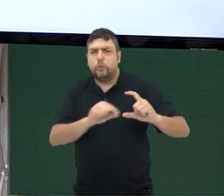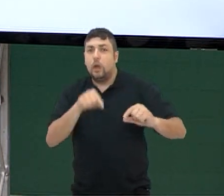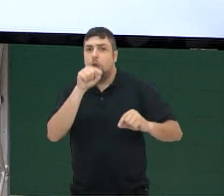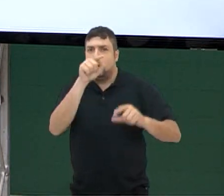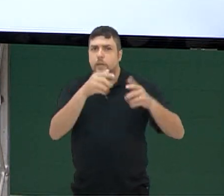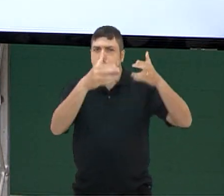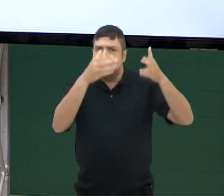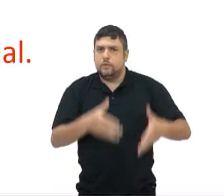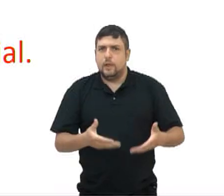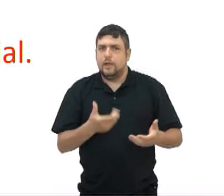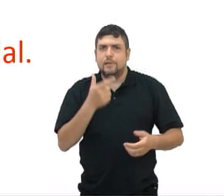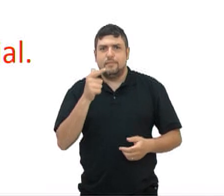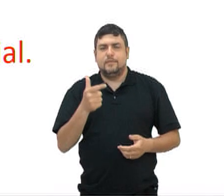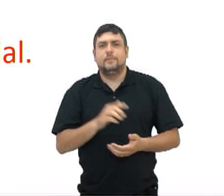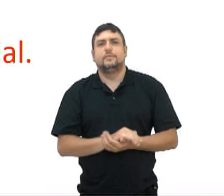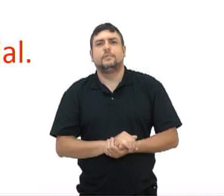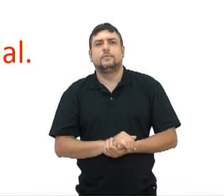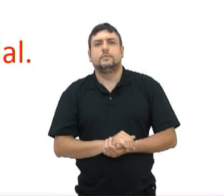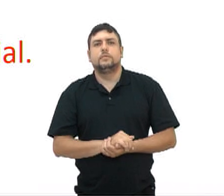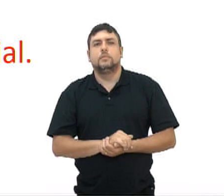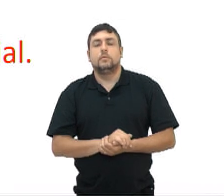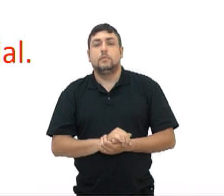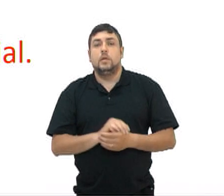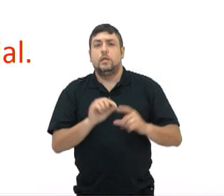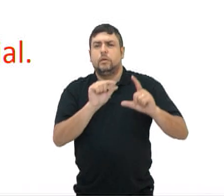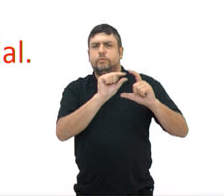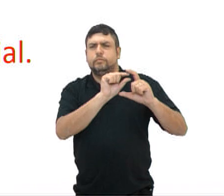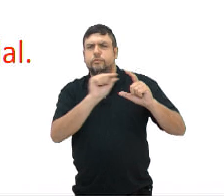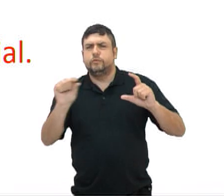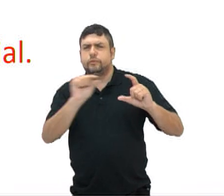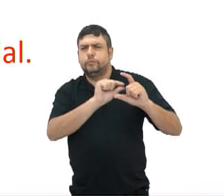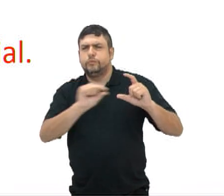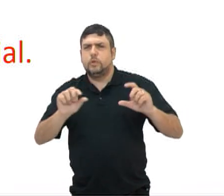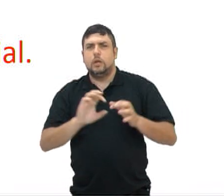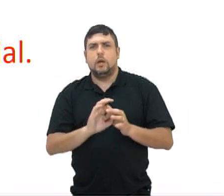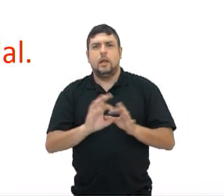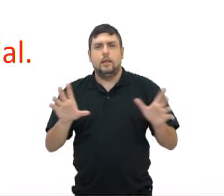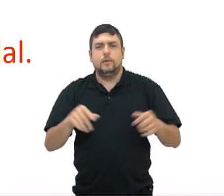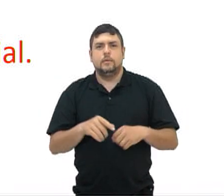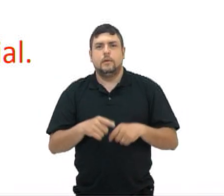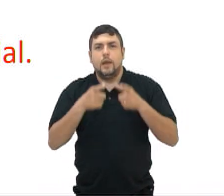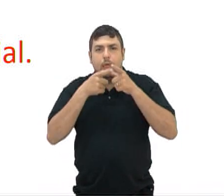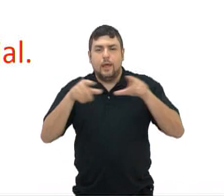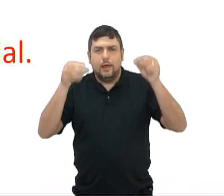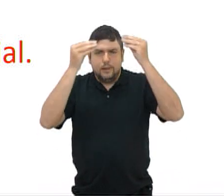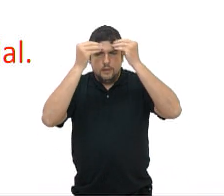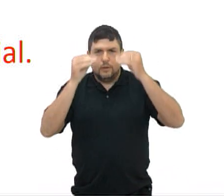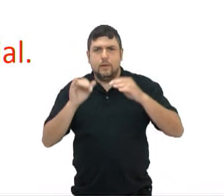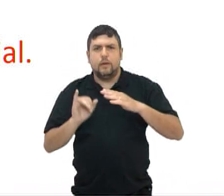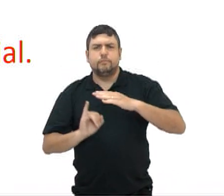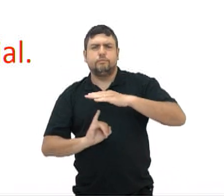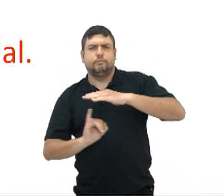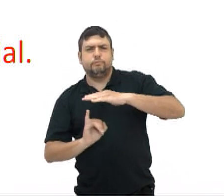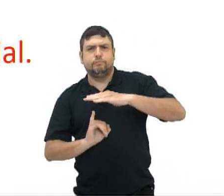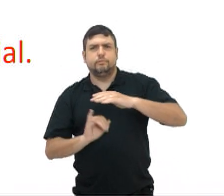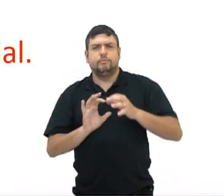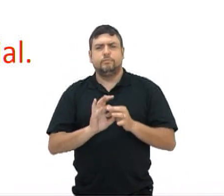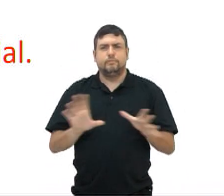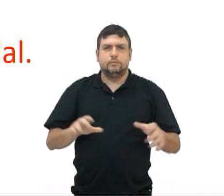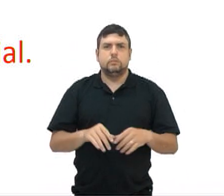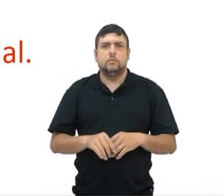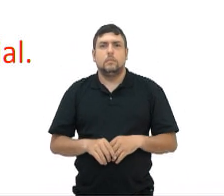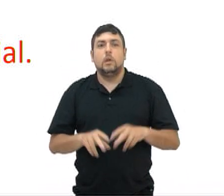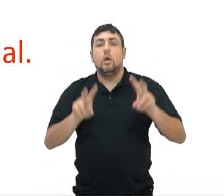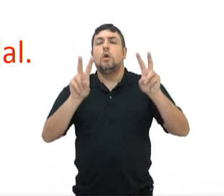veja, a forma, como eu já falei, os versos são livres, a linguagem, de novo, é coloquial, é informal, o tema tá falando do progresso